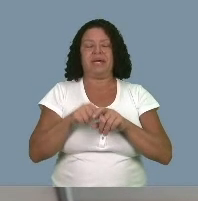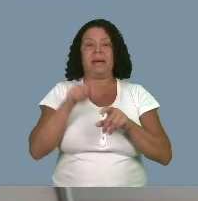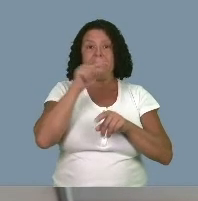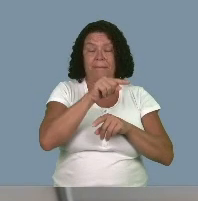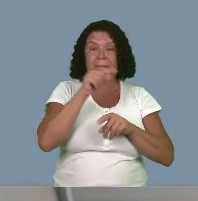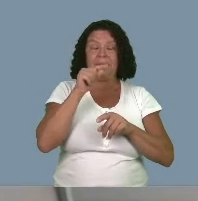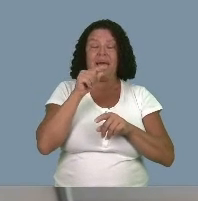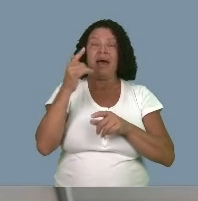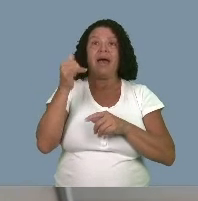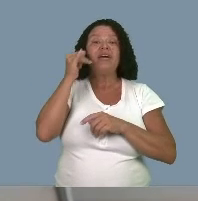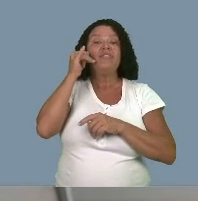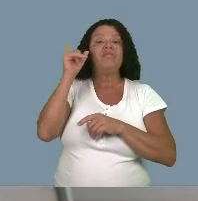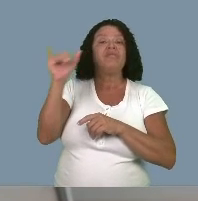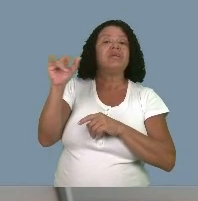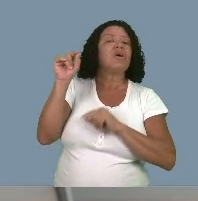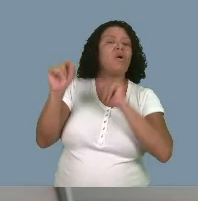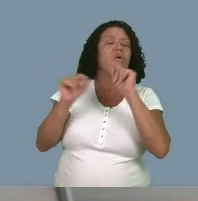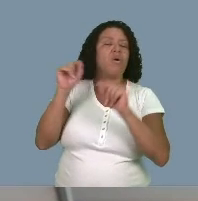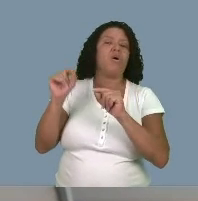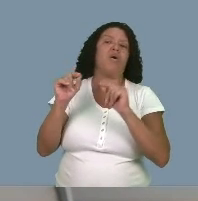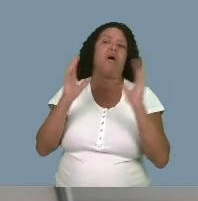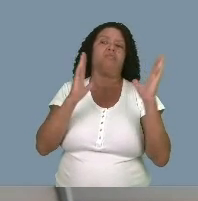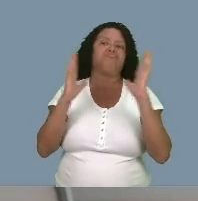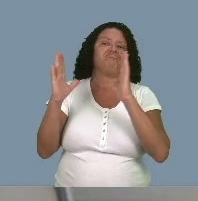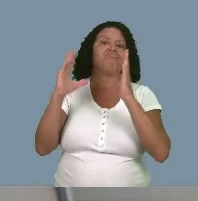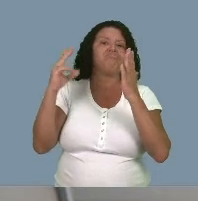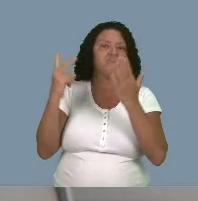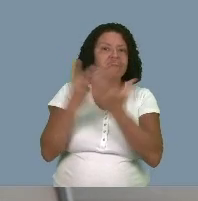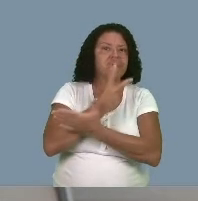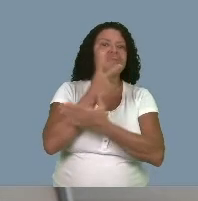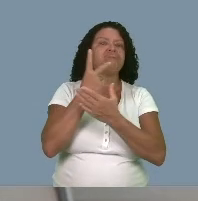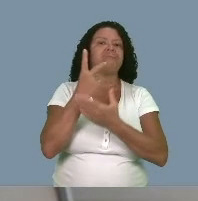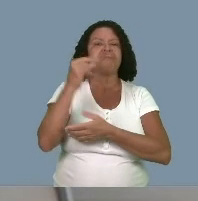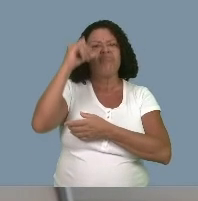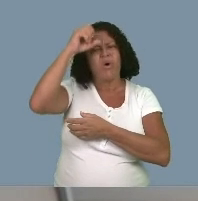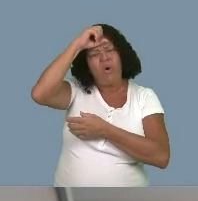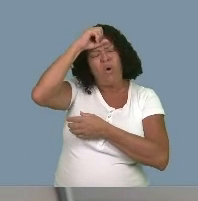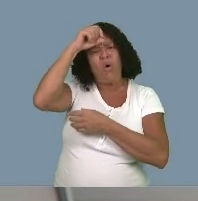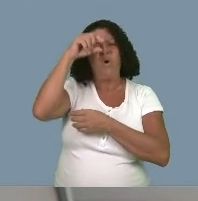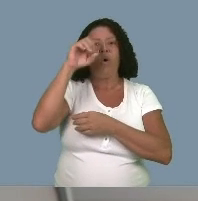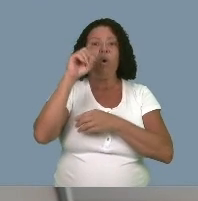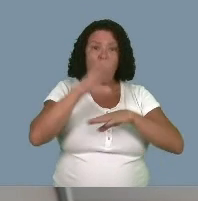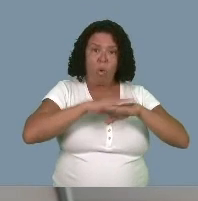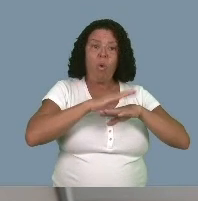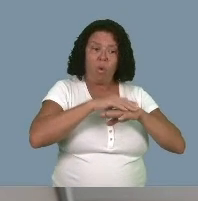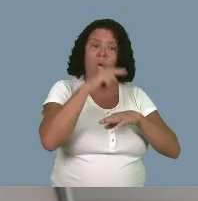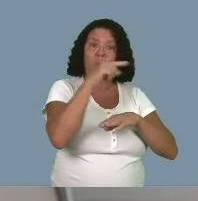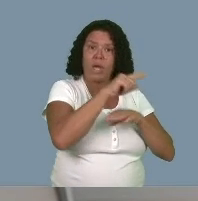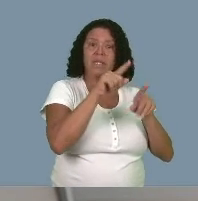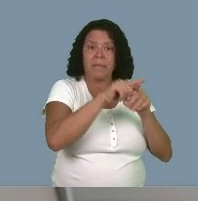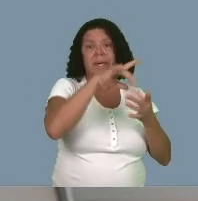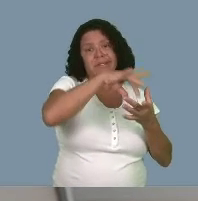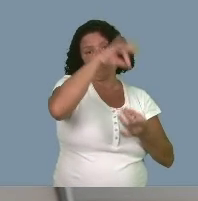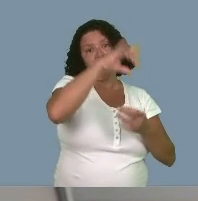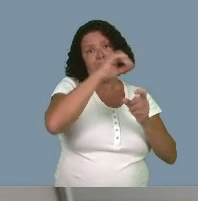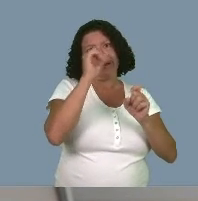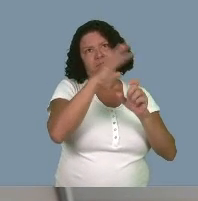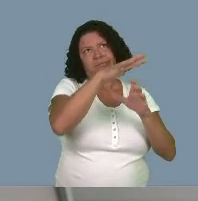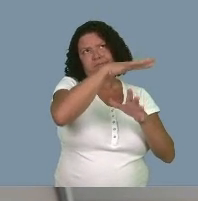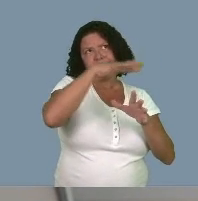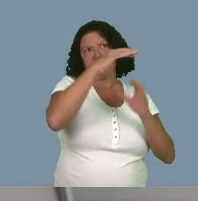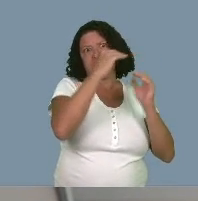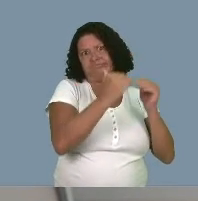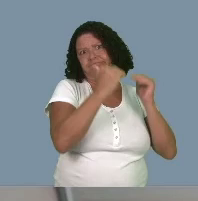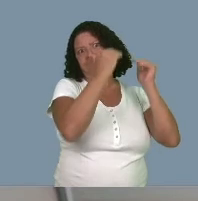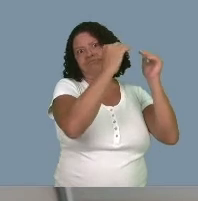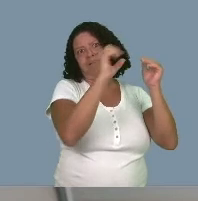eles evitem determinadas ocorrências de ignorância com eles próprios, apesar de espíritos iluminados que sejam,